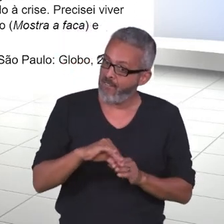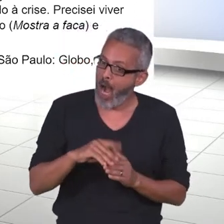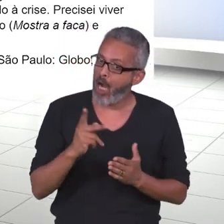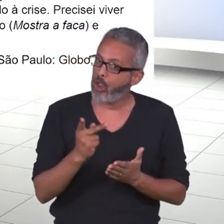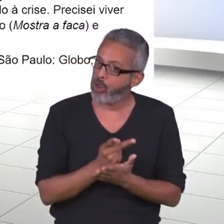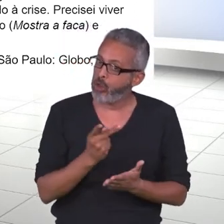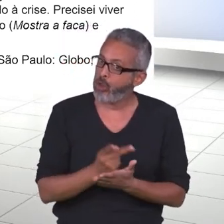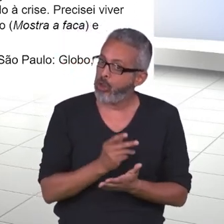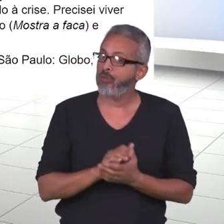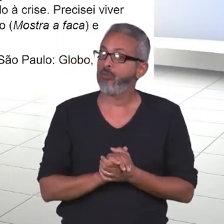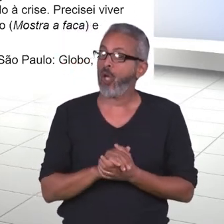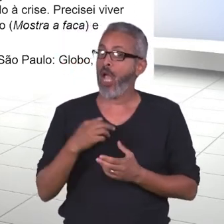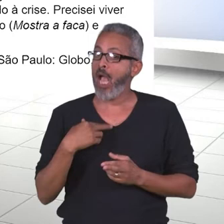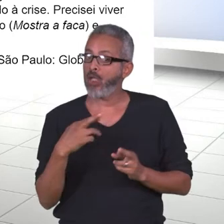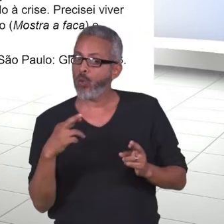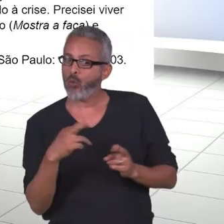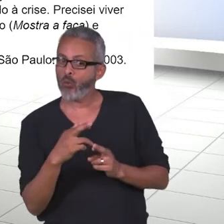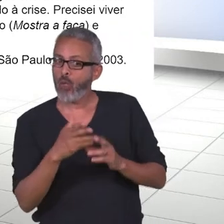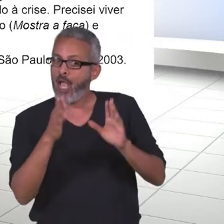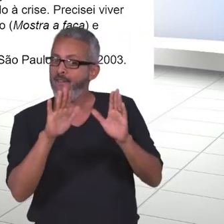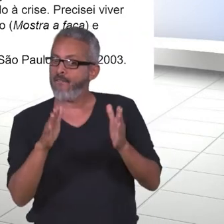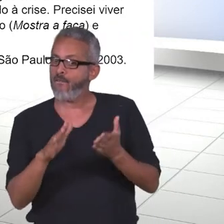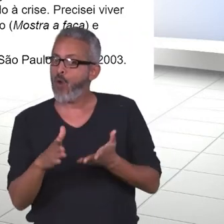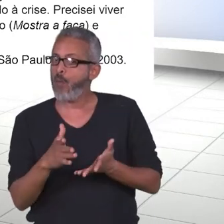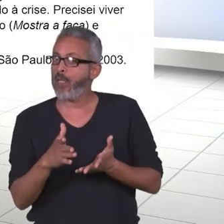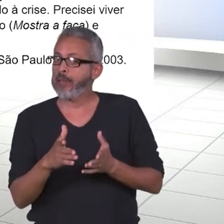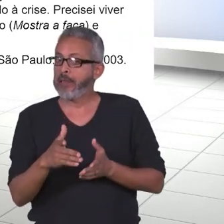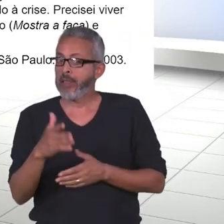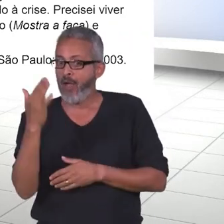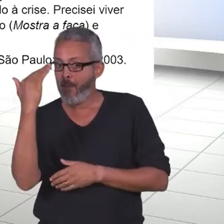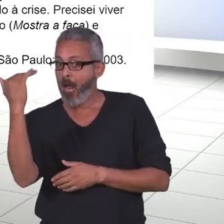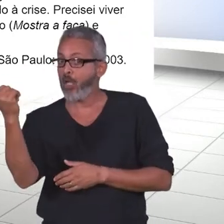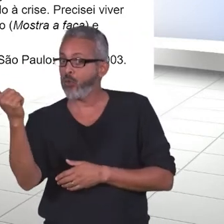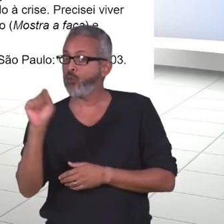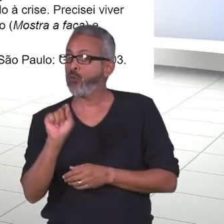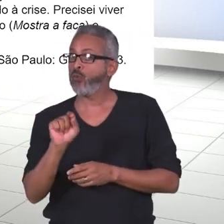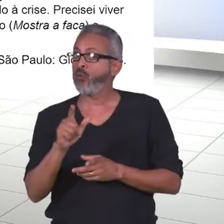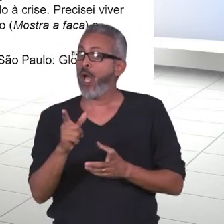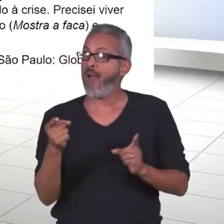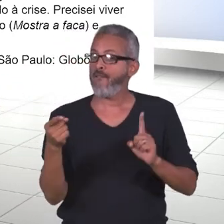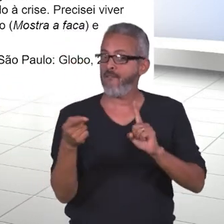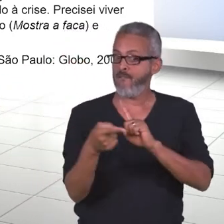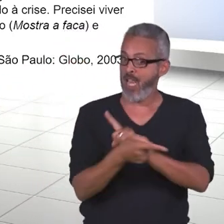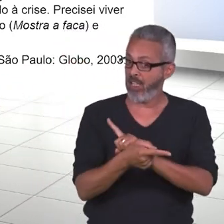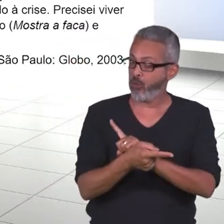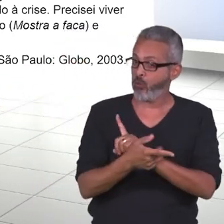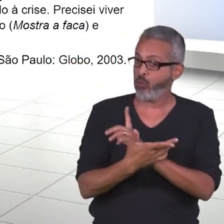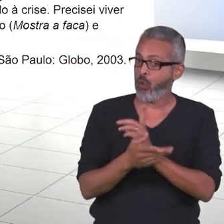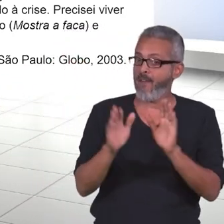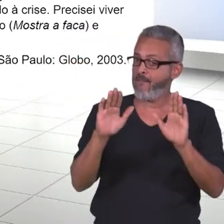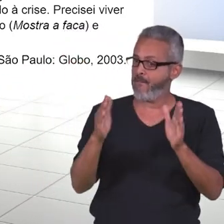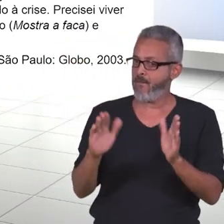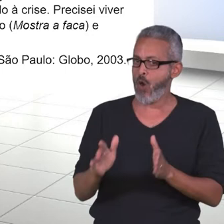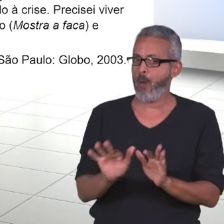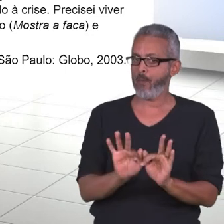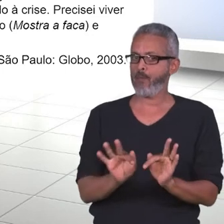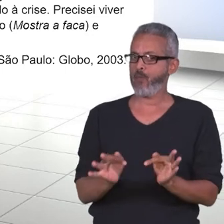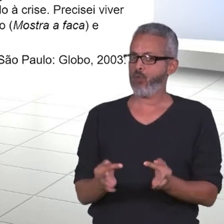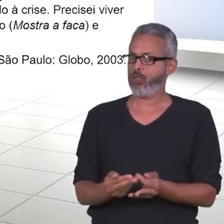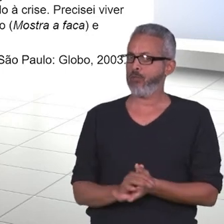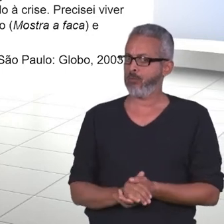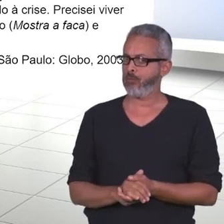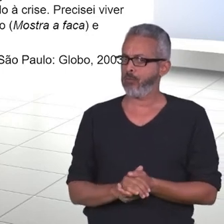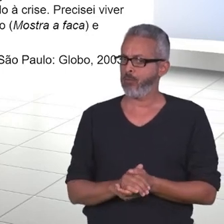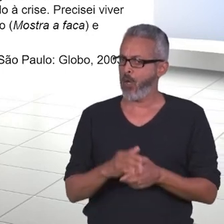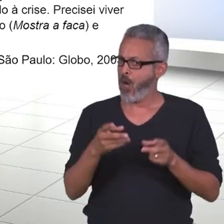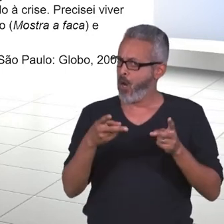o que nos remete ao futurismo com sua busca pelo moderno, com o abandono das formas presas, como a dos sonetos, das